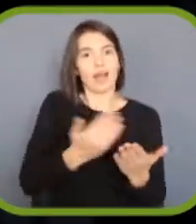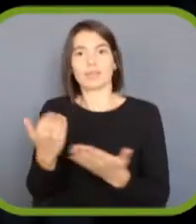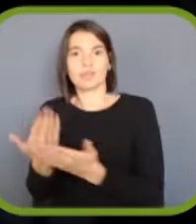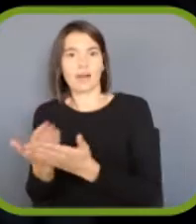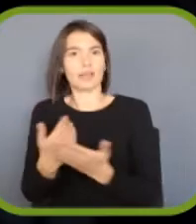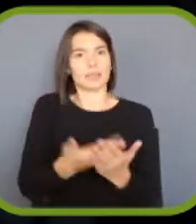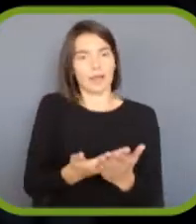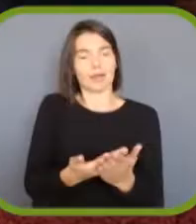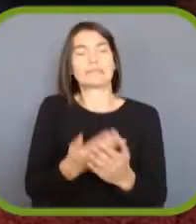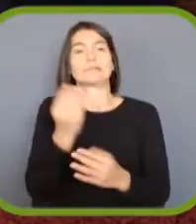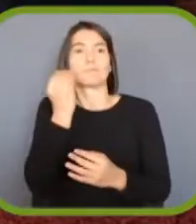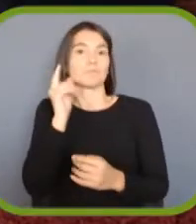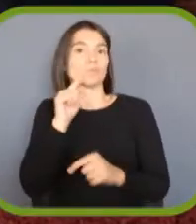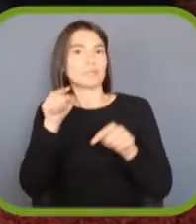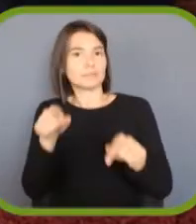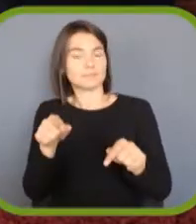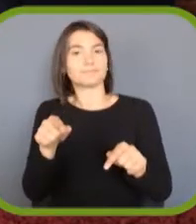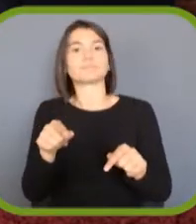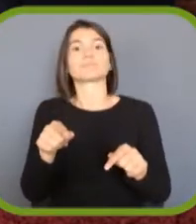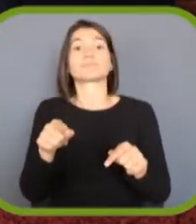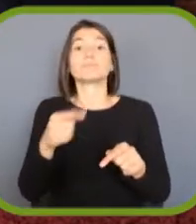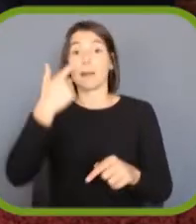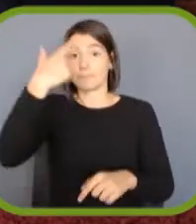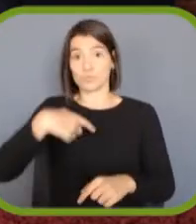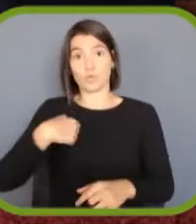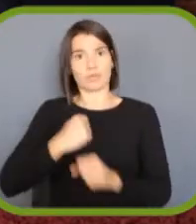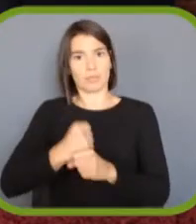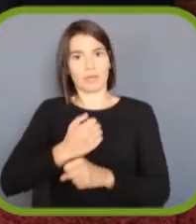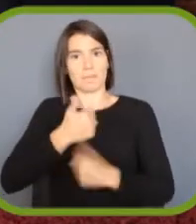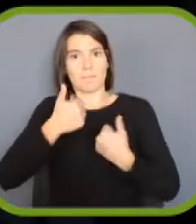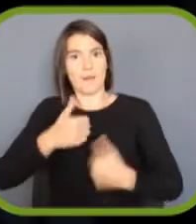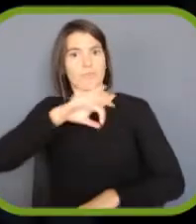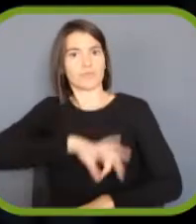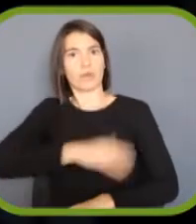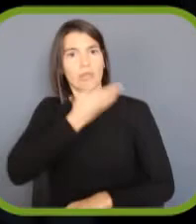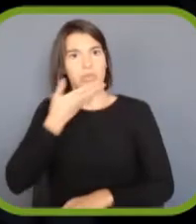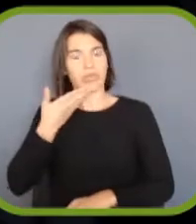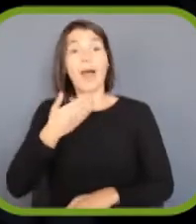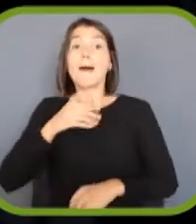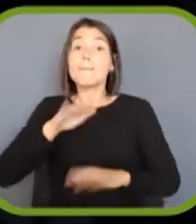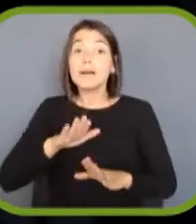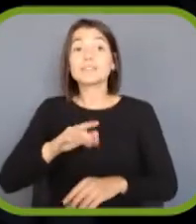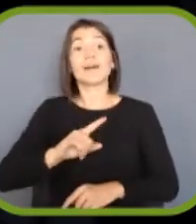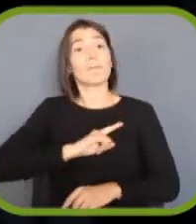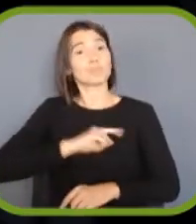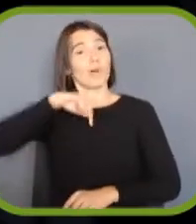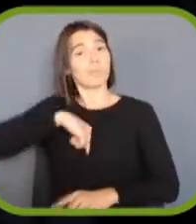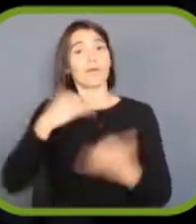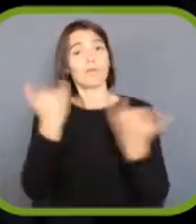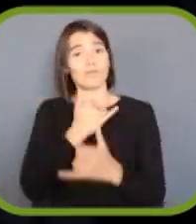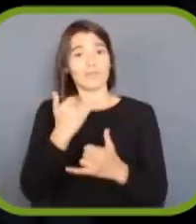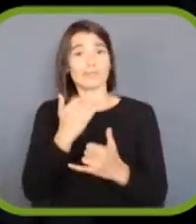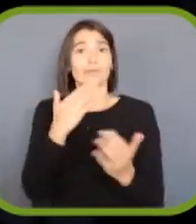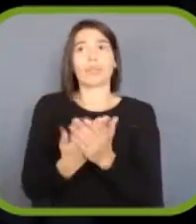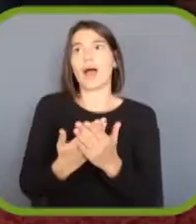procura-se uma relação de complementaridade. E para esse todo coerente é importante que a pessoa seja eficaz como profissional, mas também seja